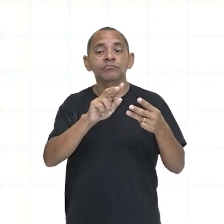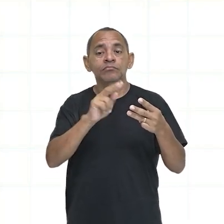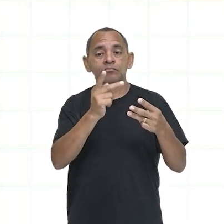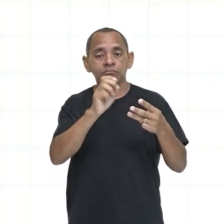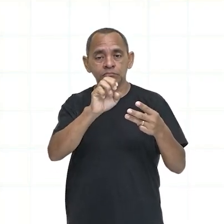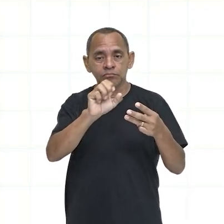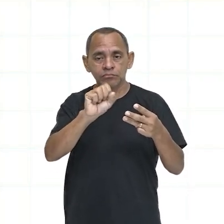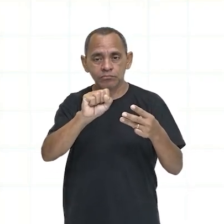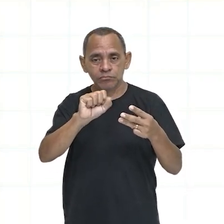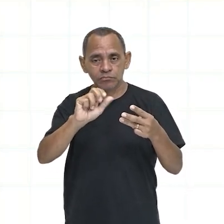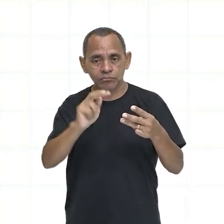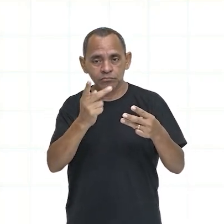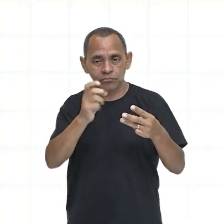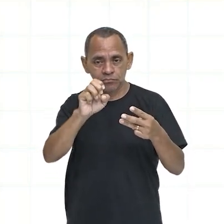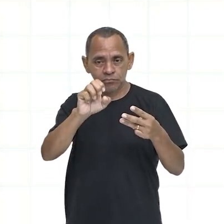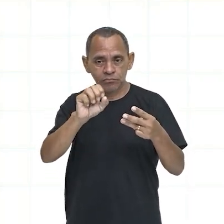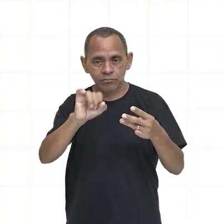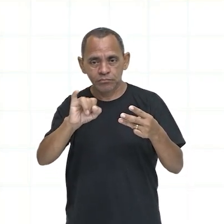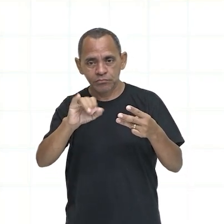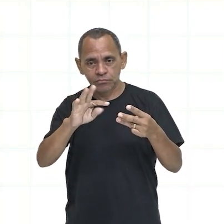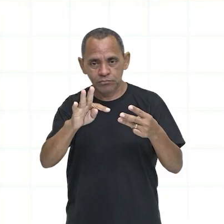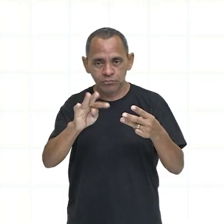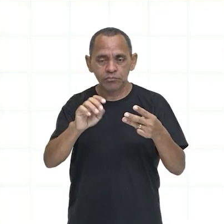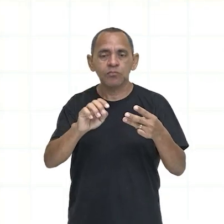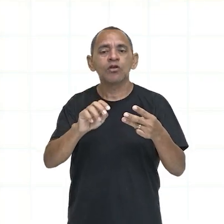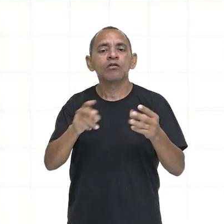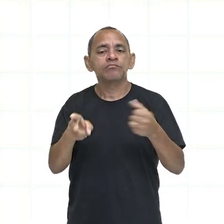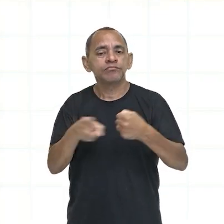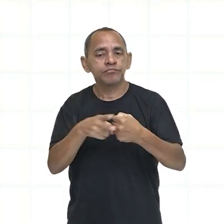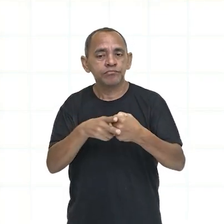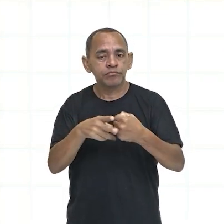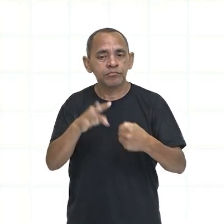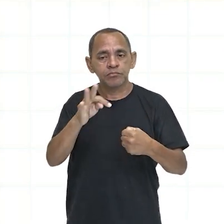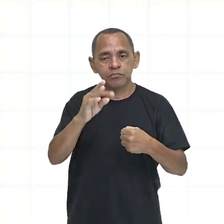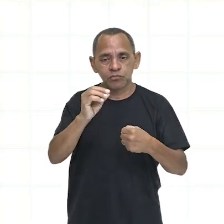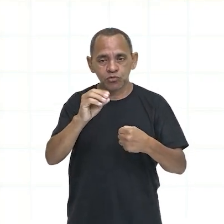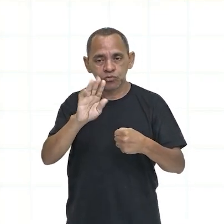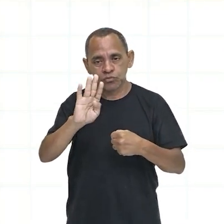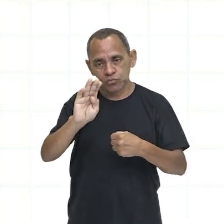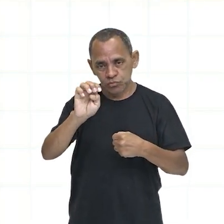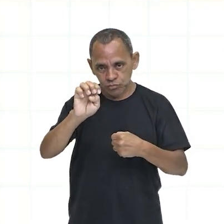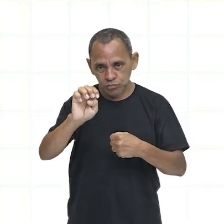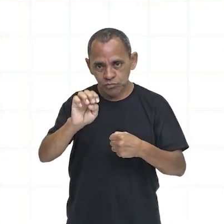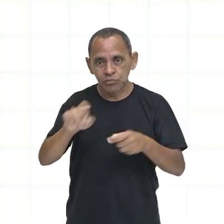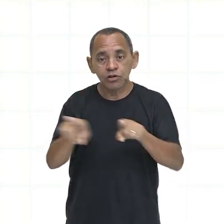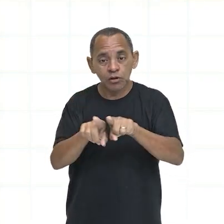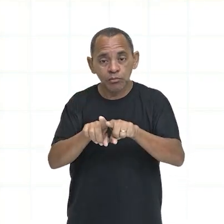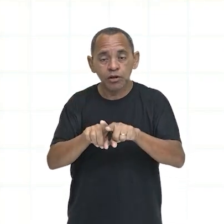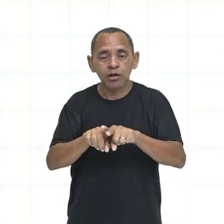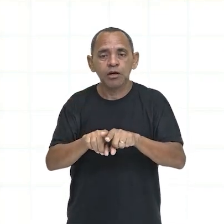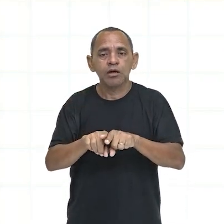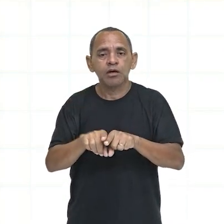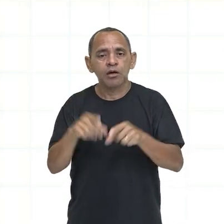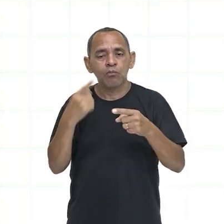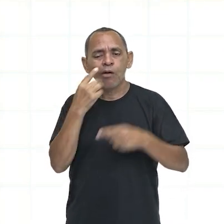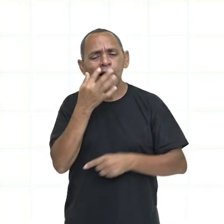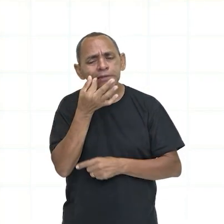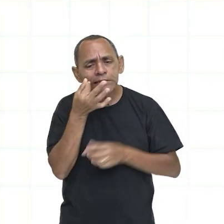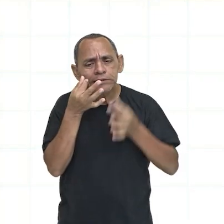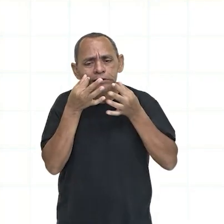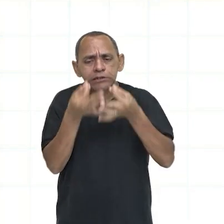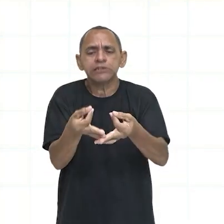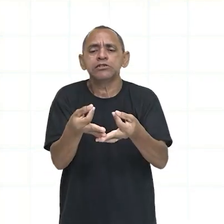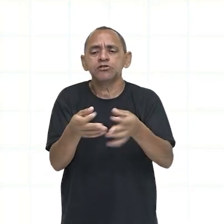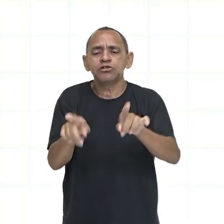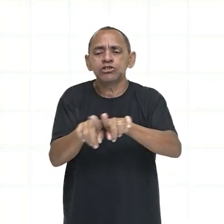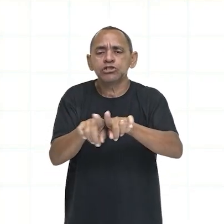a regra fica valendo, tá? Então, o verbo to be, ele vai ser is. Repare que ele tem terminação em s, tá? Mas como o verbo to